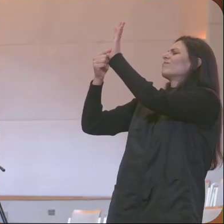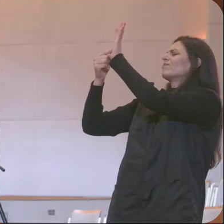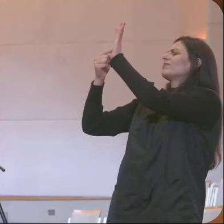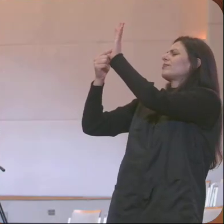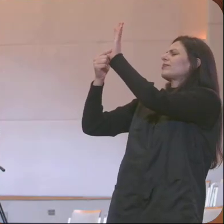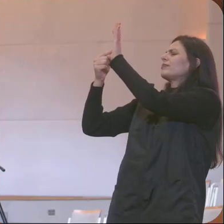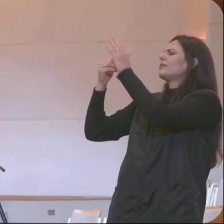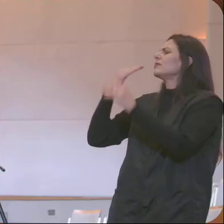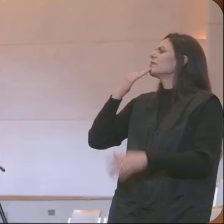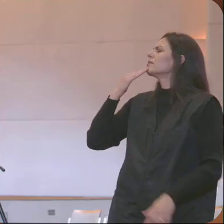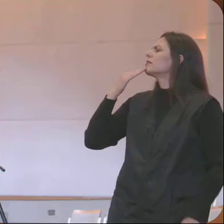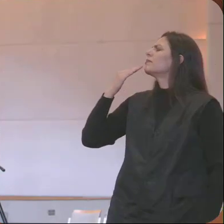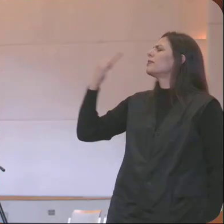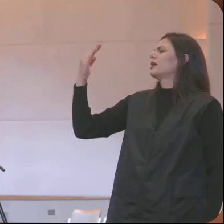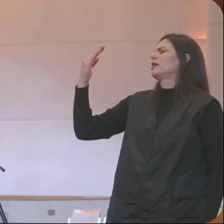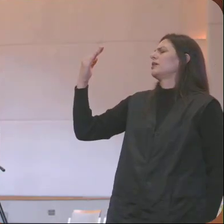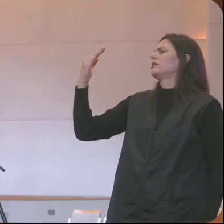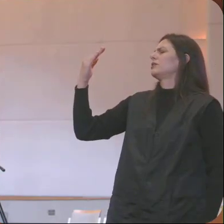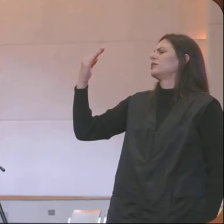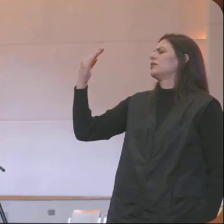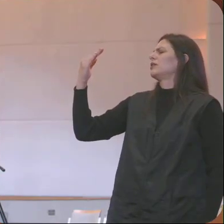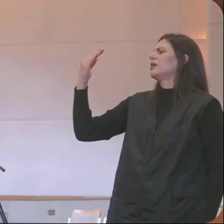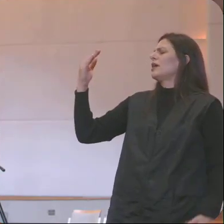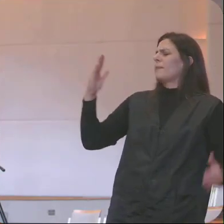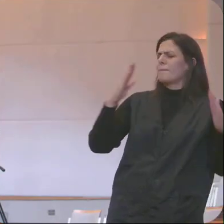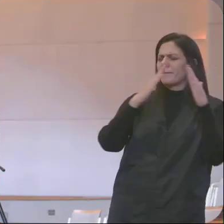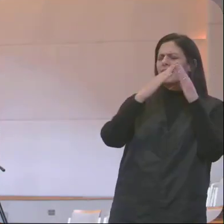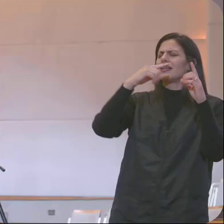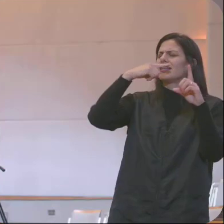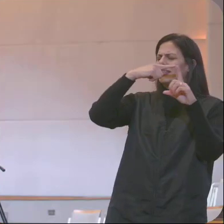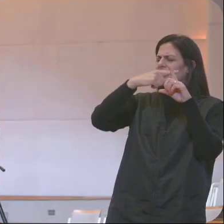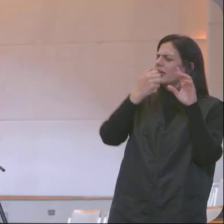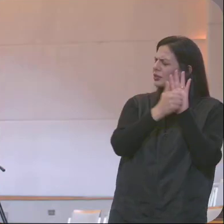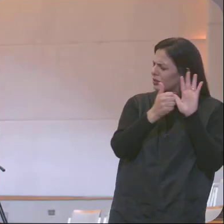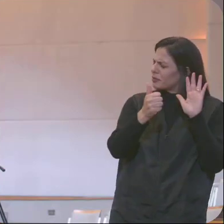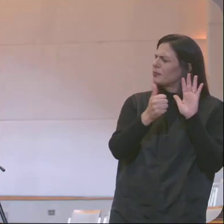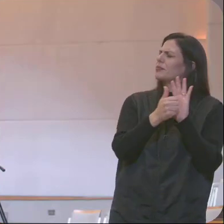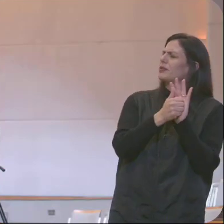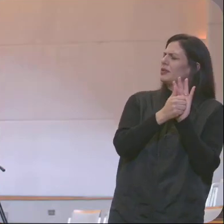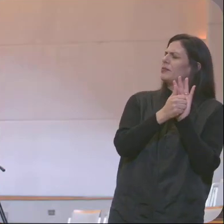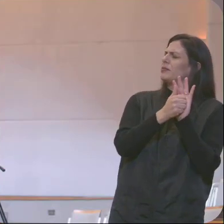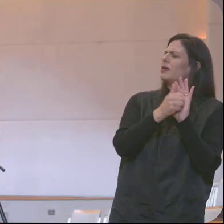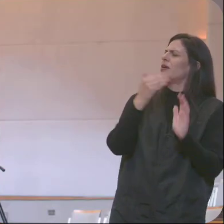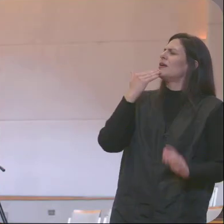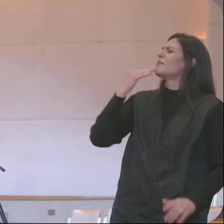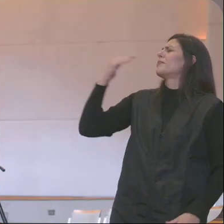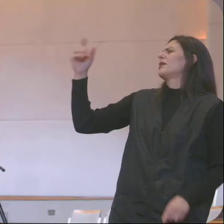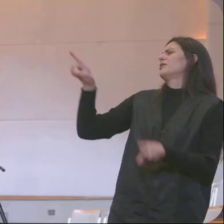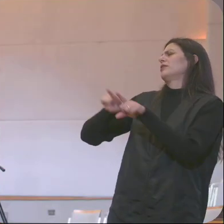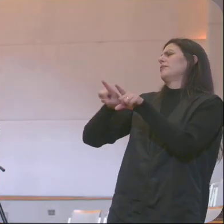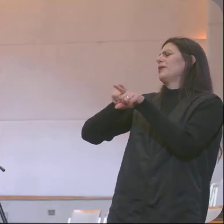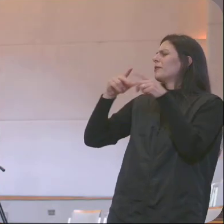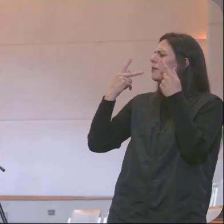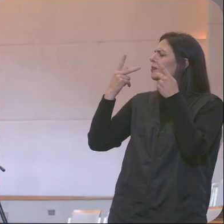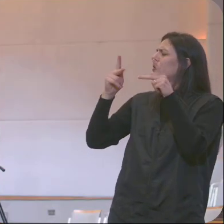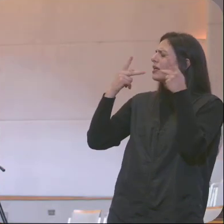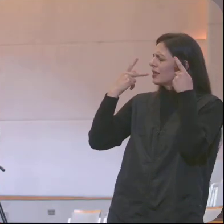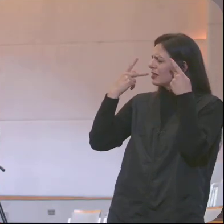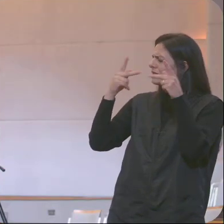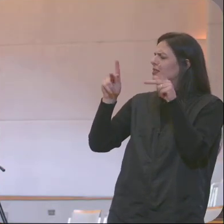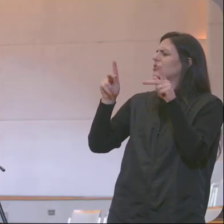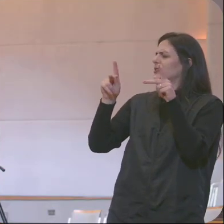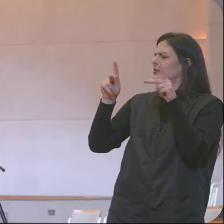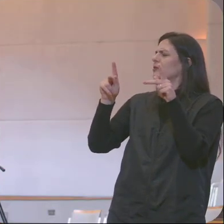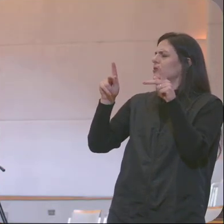Te peço, Senhor, pela nossa igreja. Te peço, Senhor, pela palavra que vamos ouvir. Que o Senhor fale ao nosso